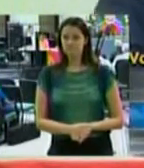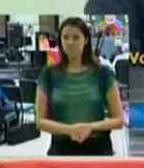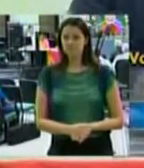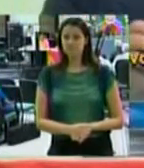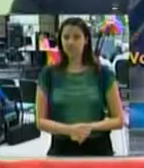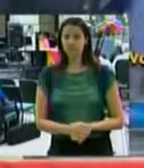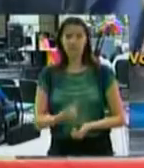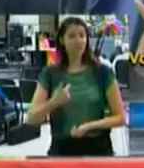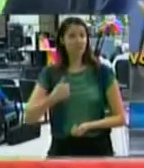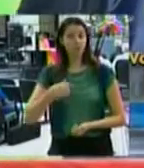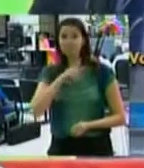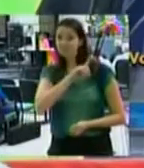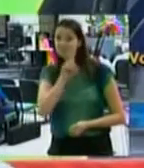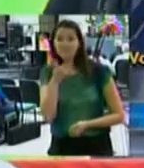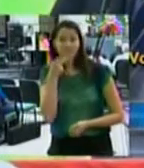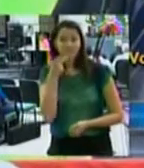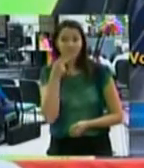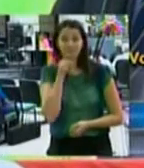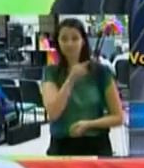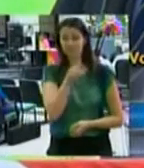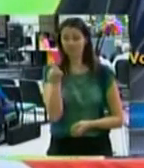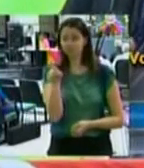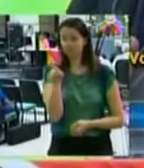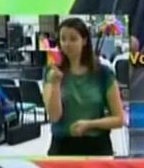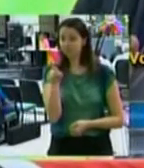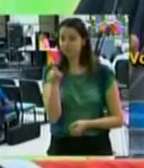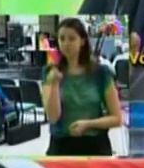Eu não estou dizendo para você